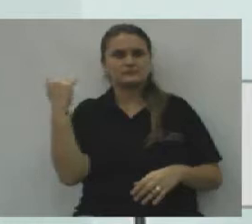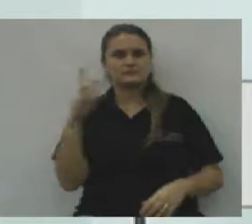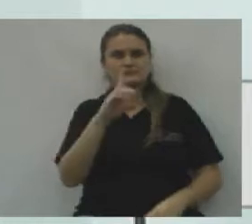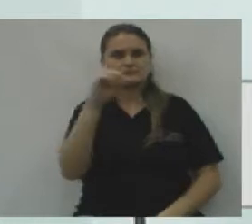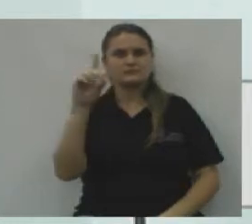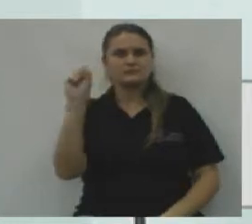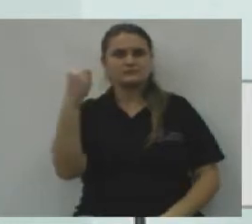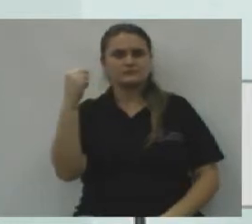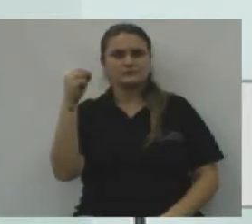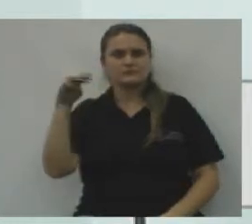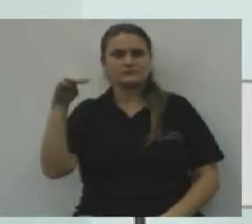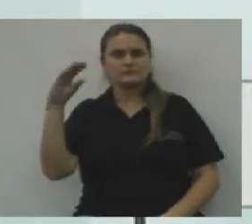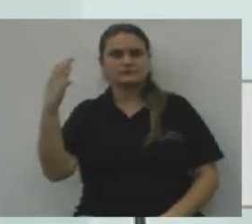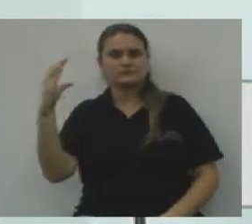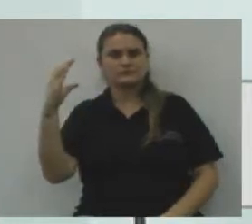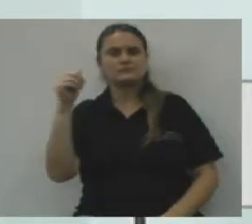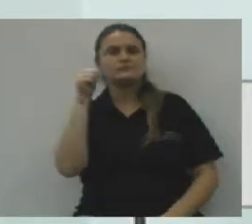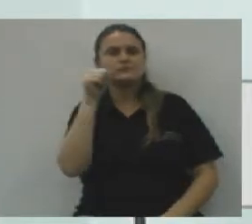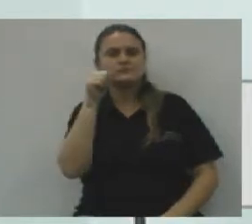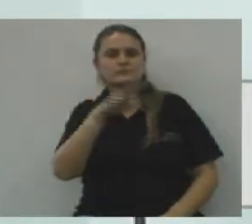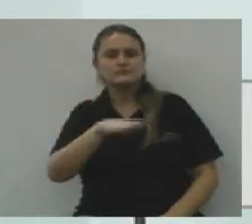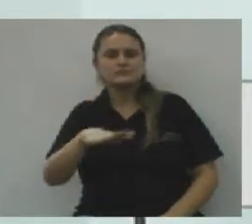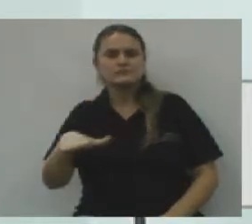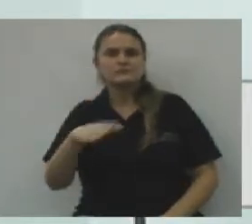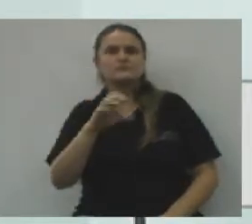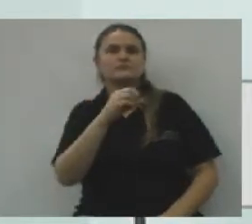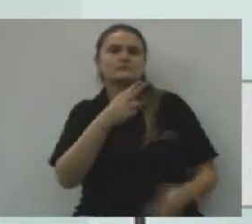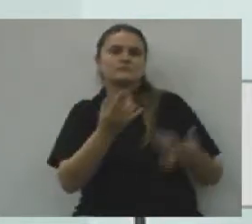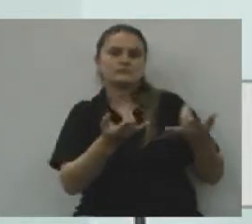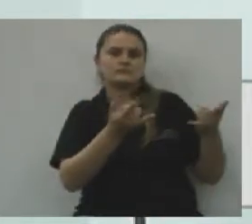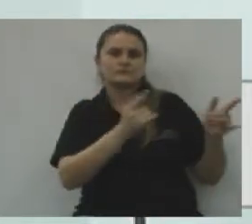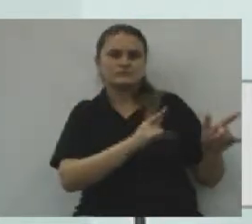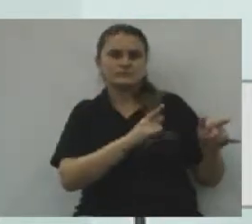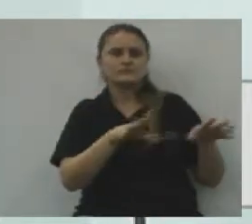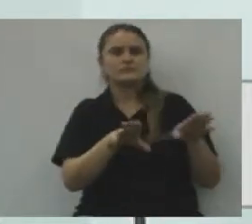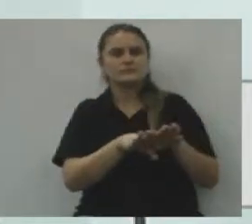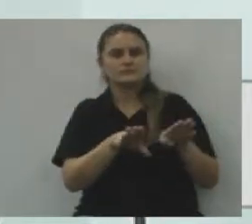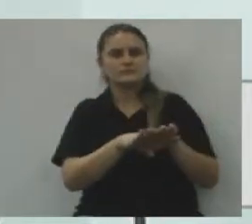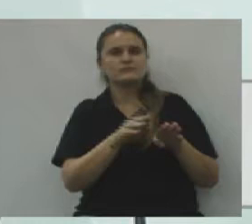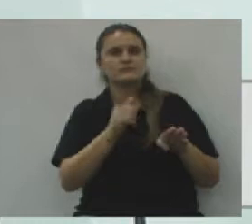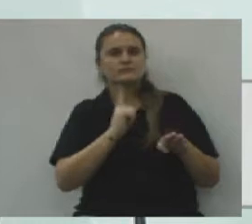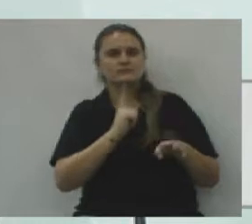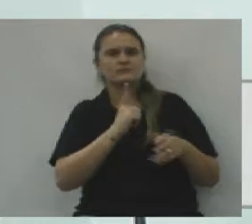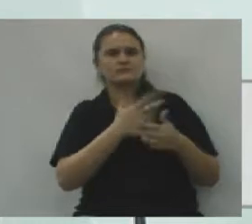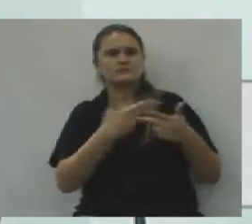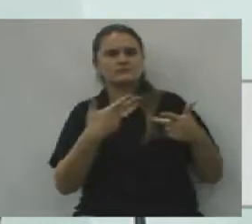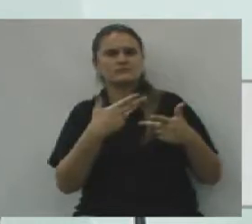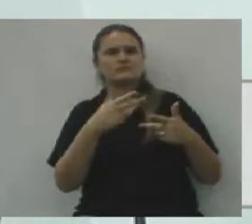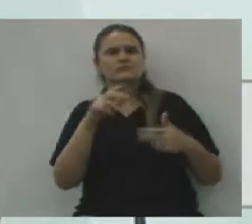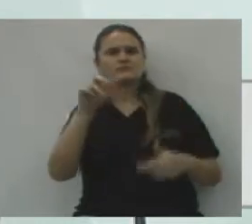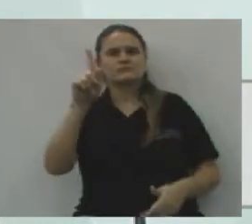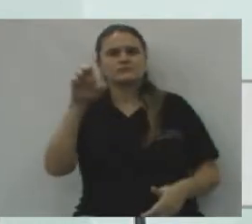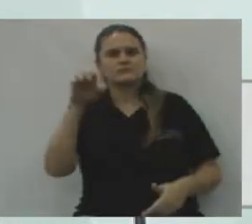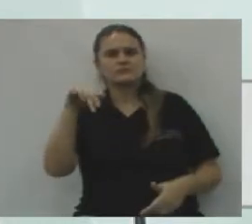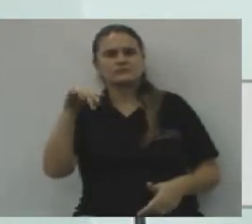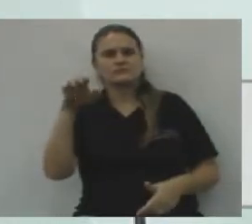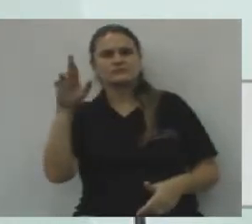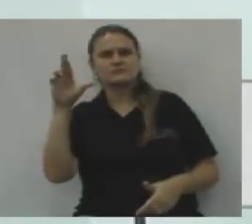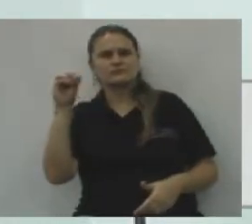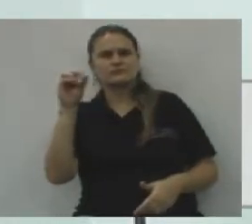das meninas, as alunas, crianças, especialmente as adolescentes, há uma questão de gênero muito enraizada,